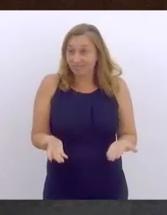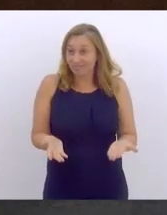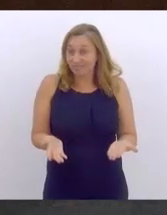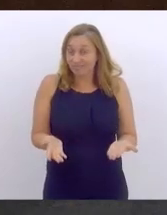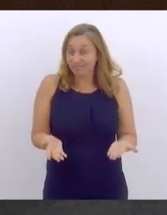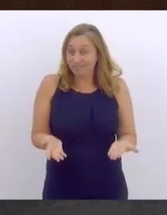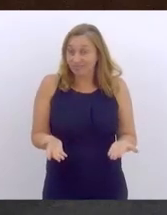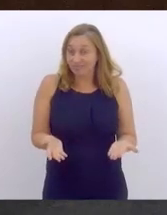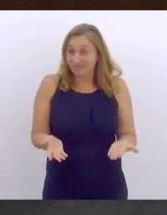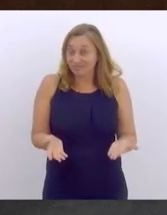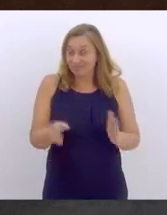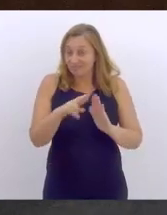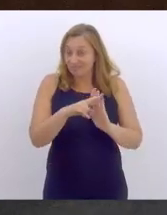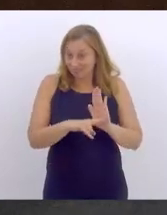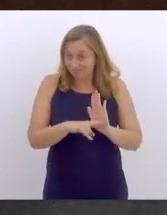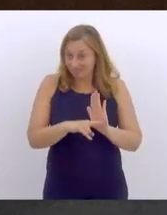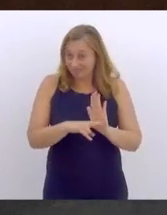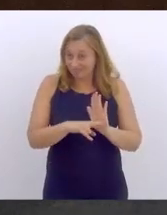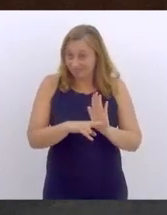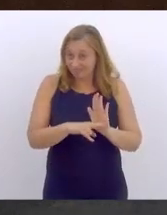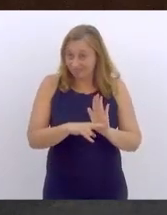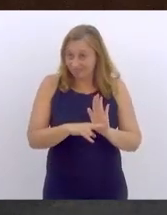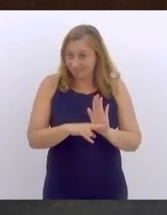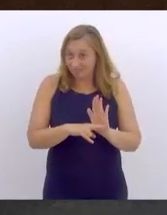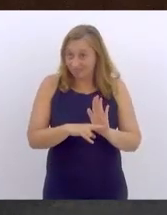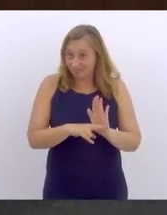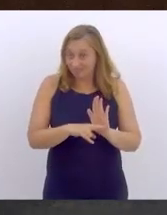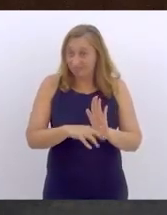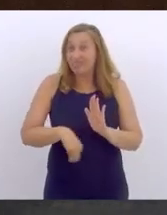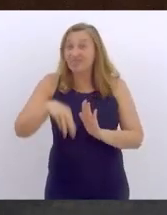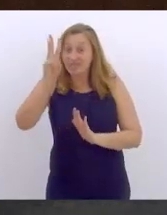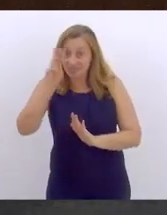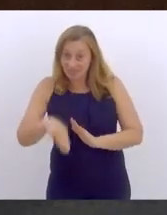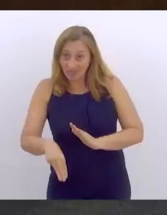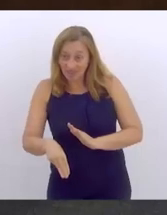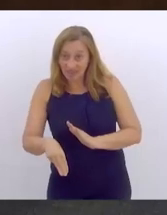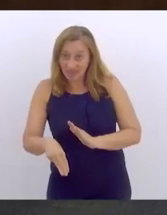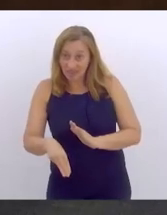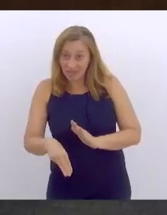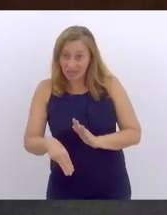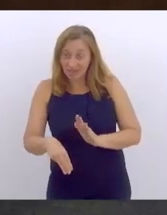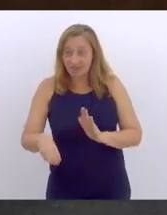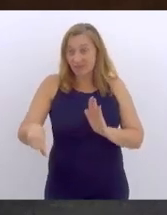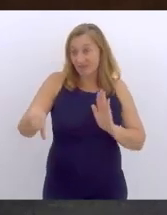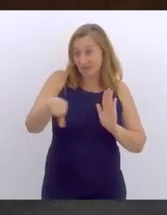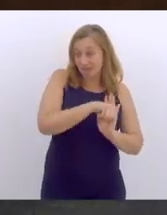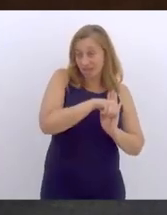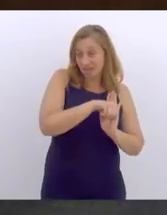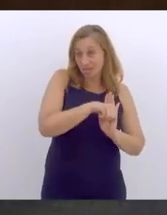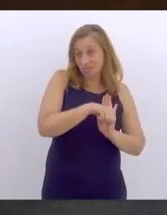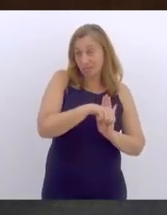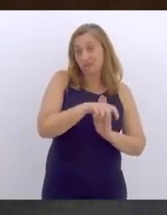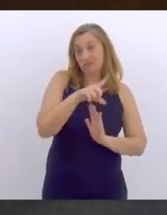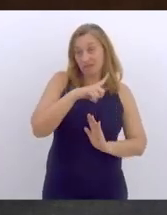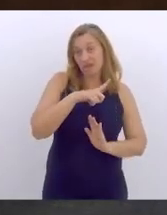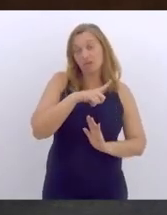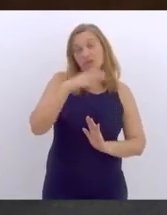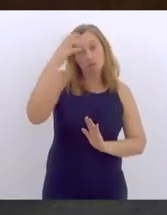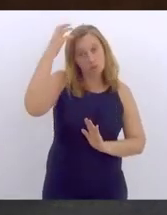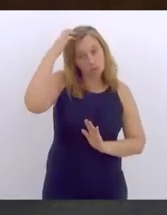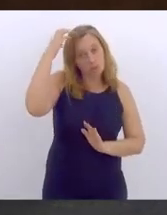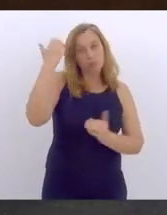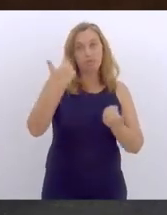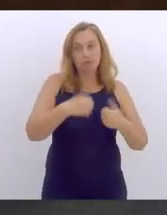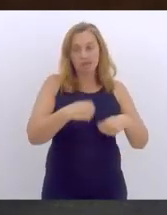como regra, aquele que se comporta de forma violenta tem que ser punido